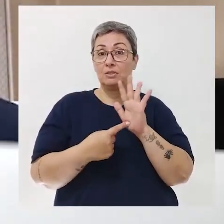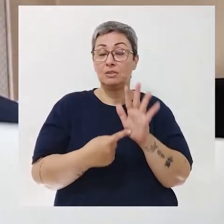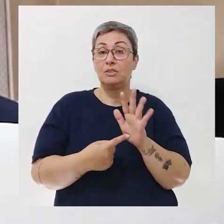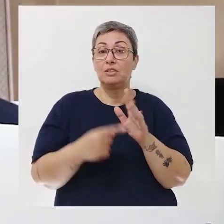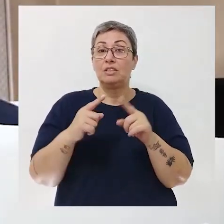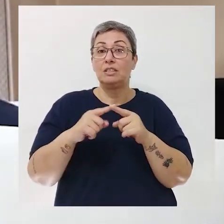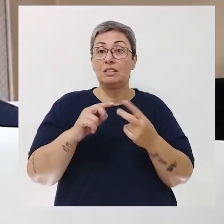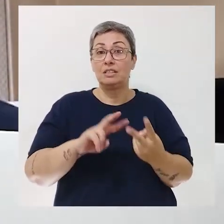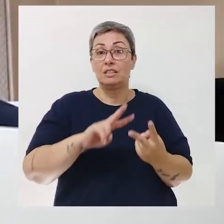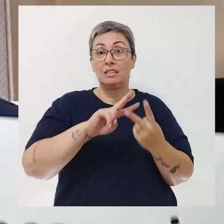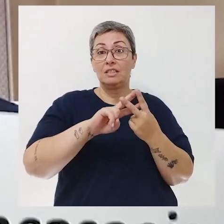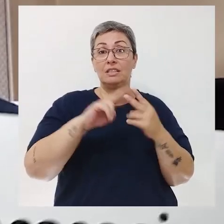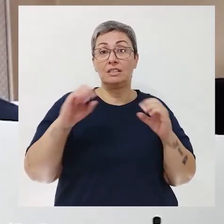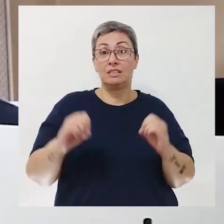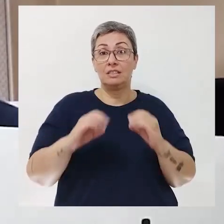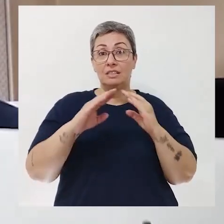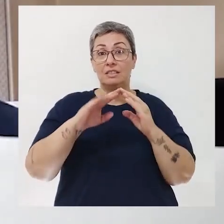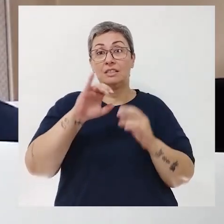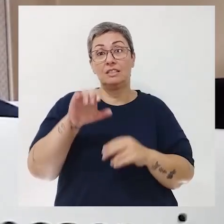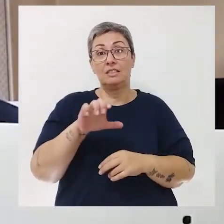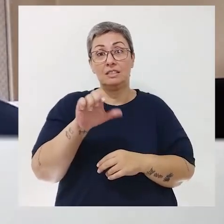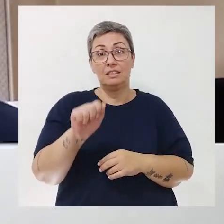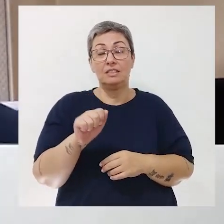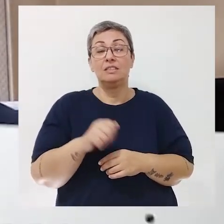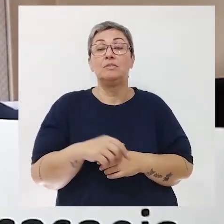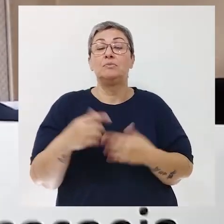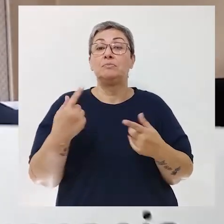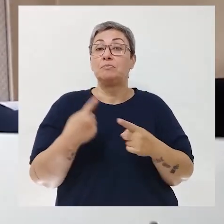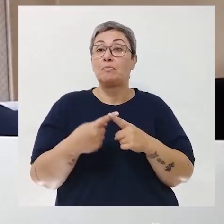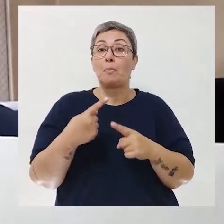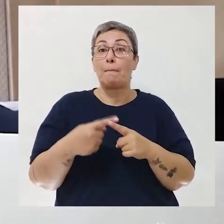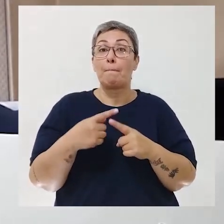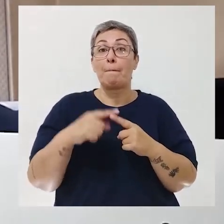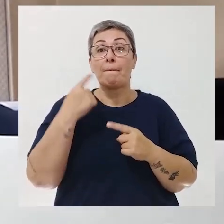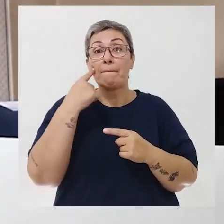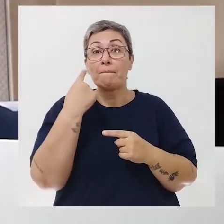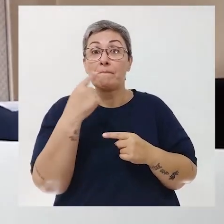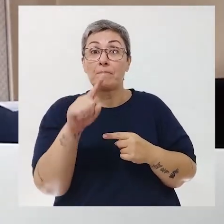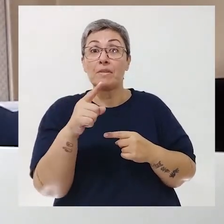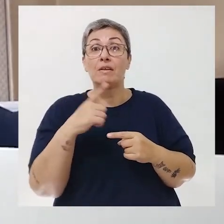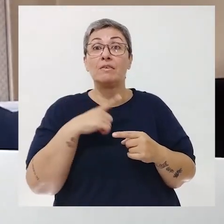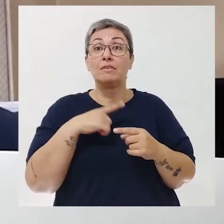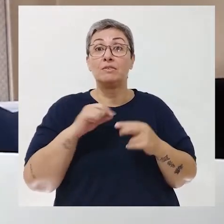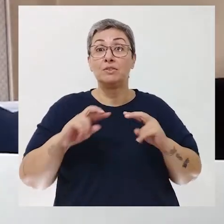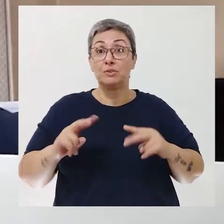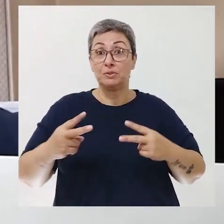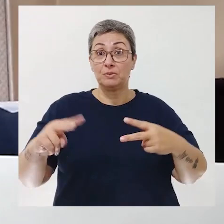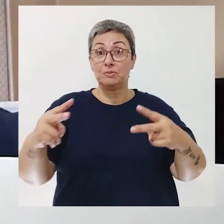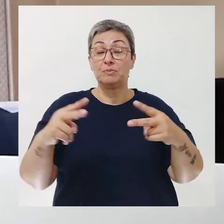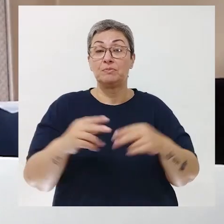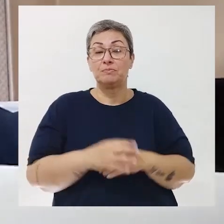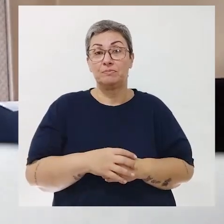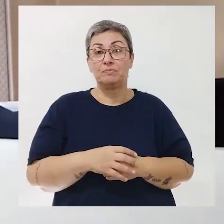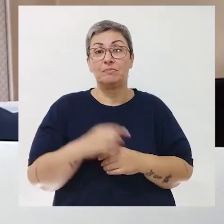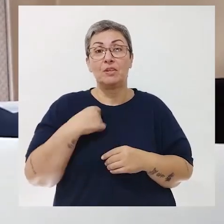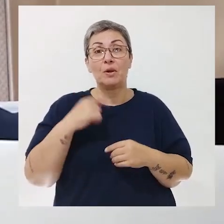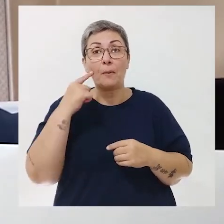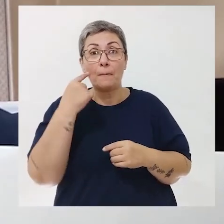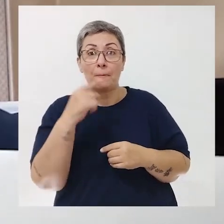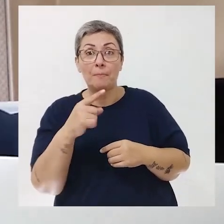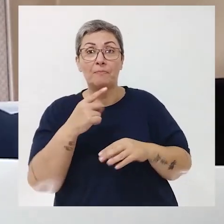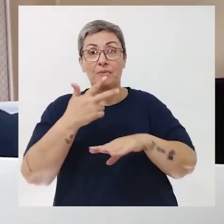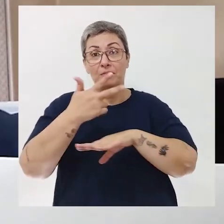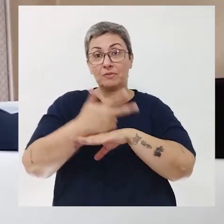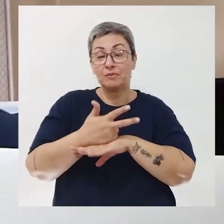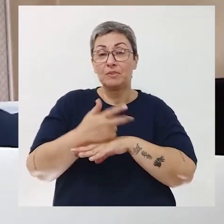aqui? Hashtag Saberes em Casa EJA. Porque eu quero ver o seu compartilhamento, eu quero ver o